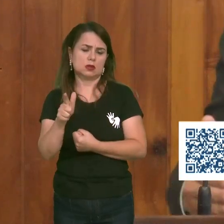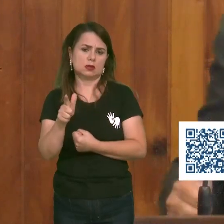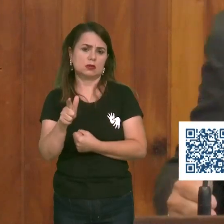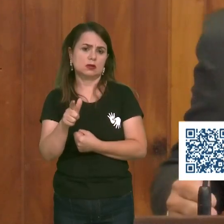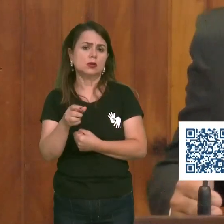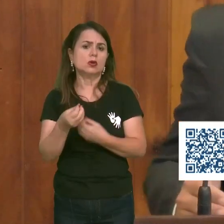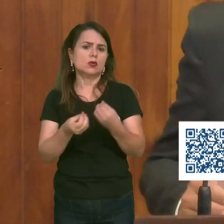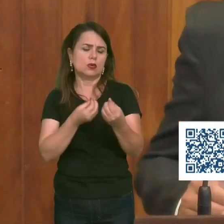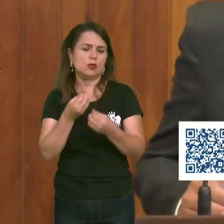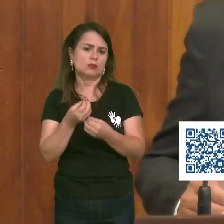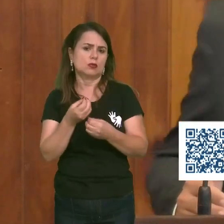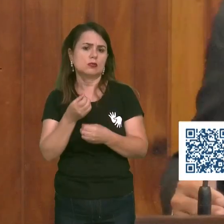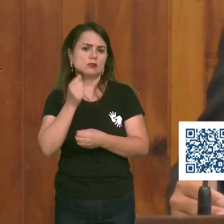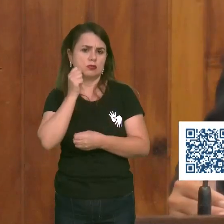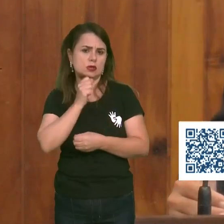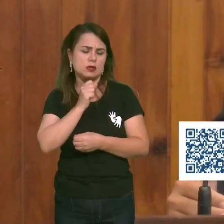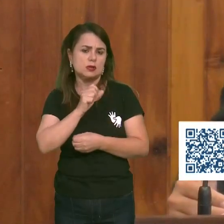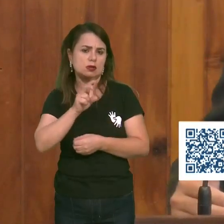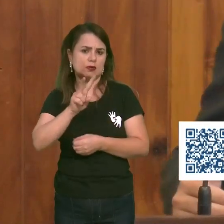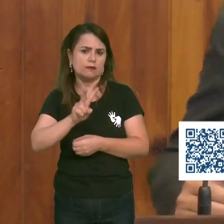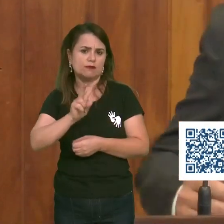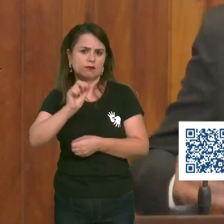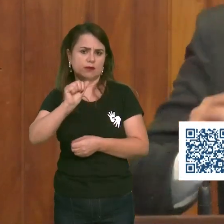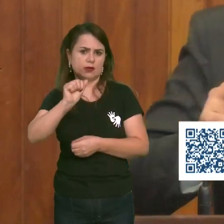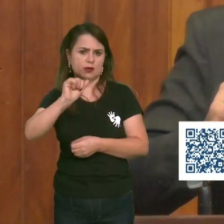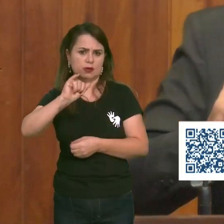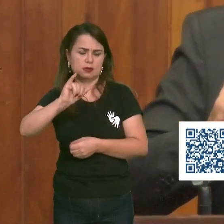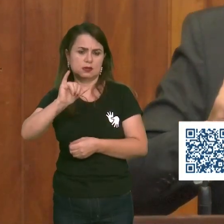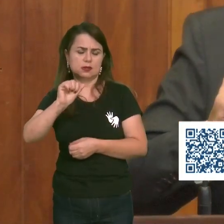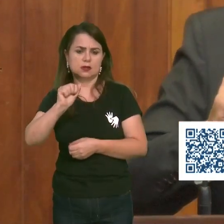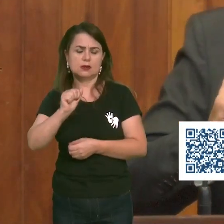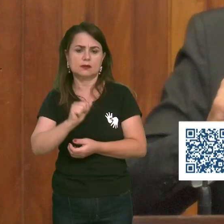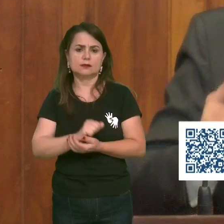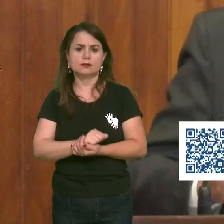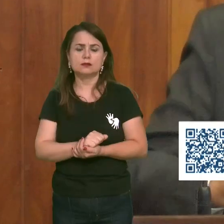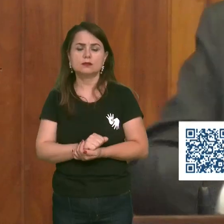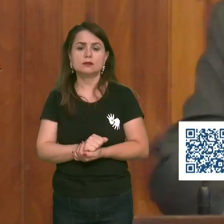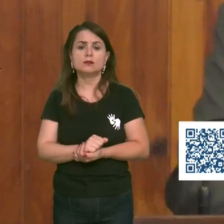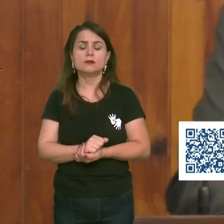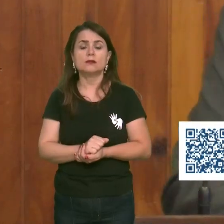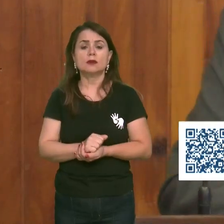de trabalho da secretária secretária Lombardi